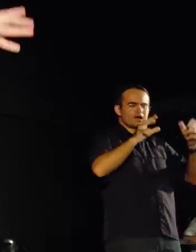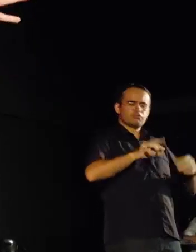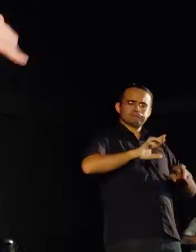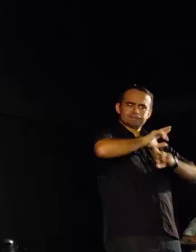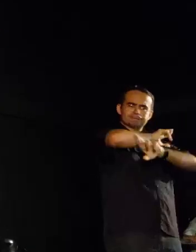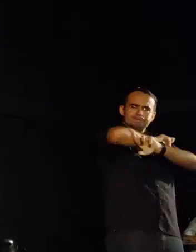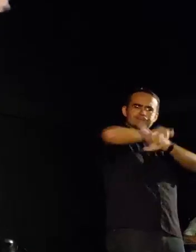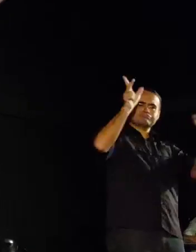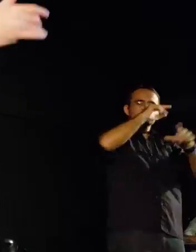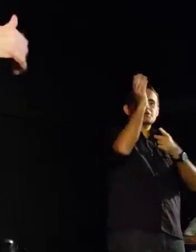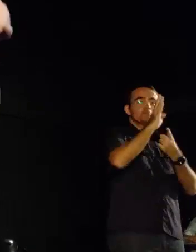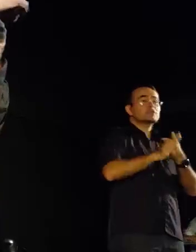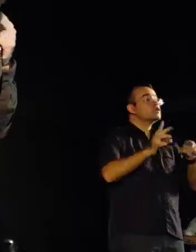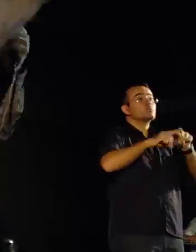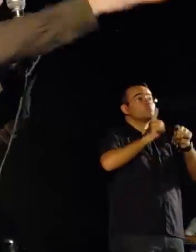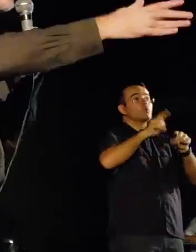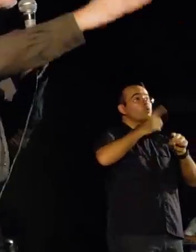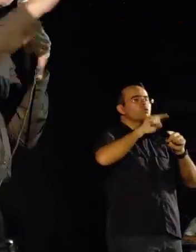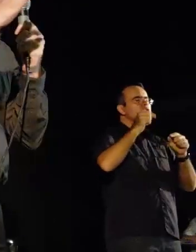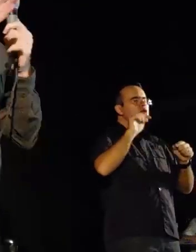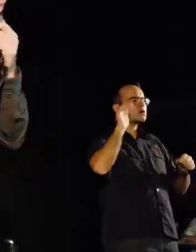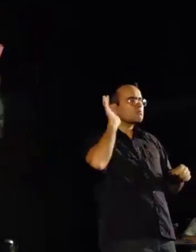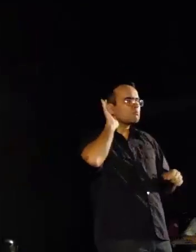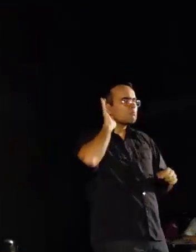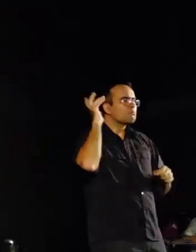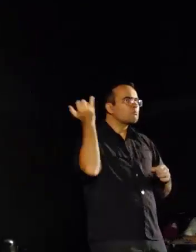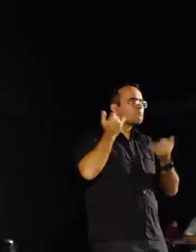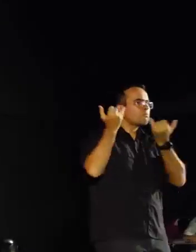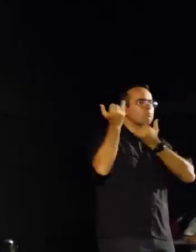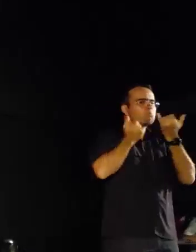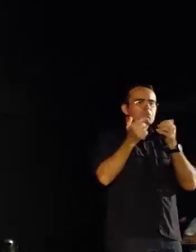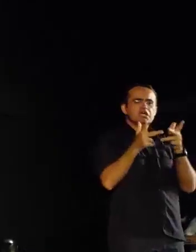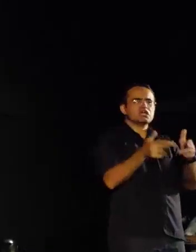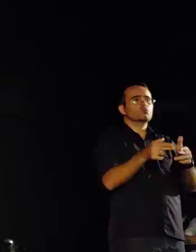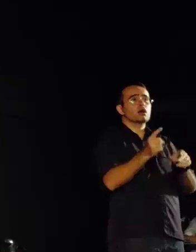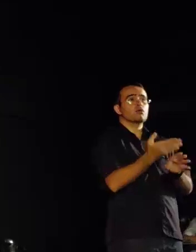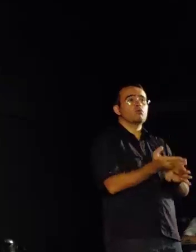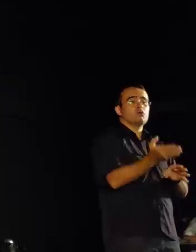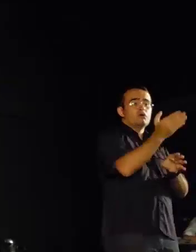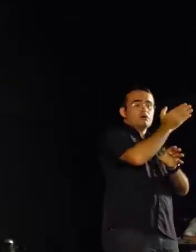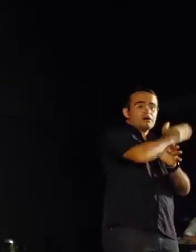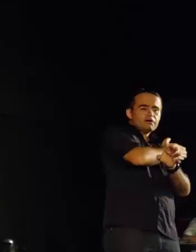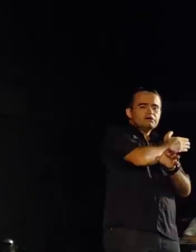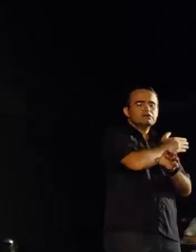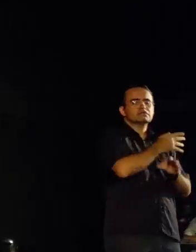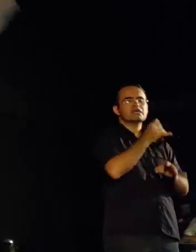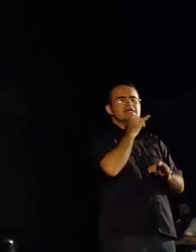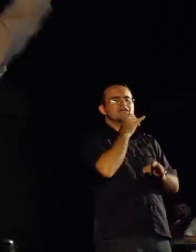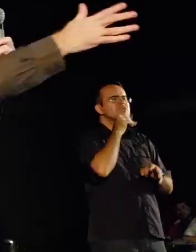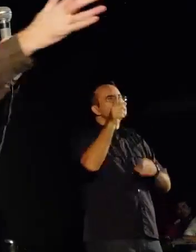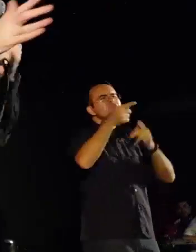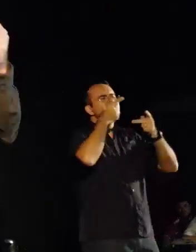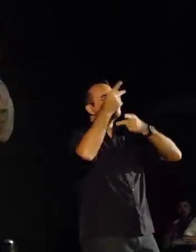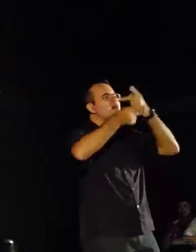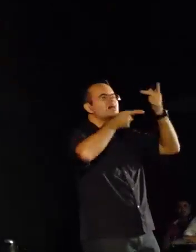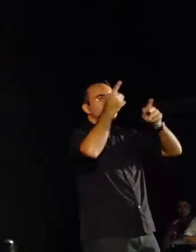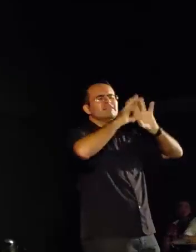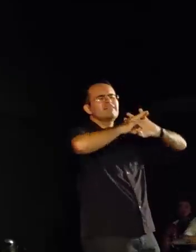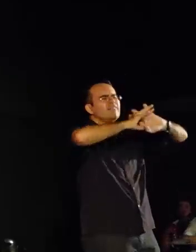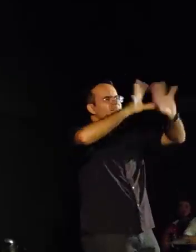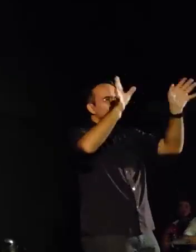Porque você tem estruturas de defesa do sistema de trabalho que a princípio não eram para existir. Vocês podem dizer o que vocês quiserem